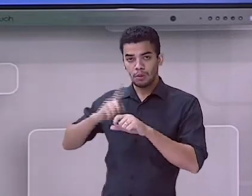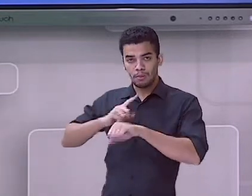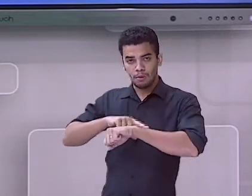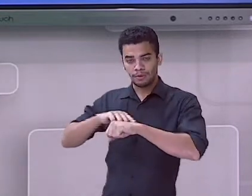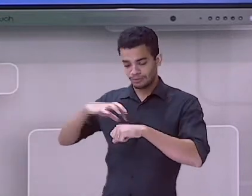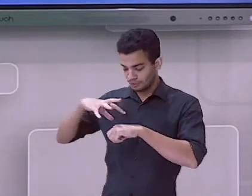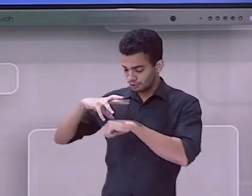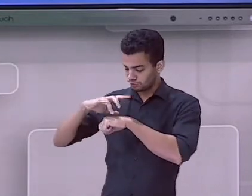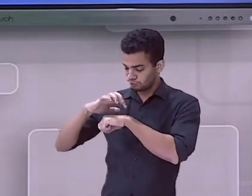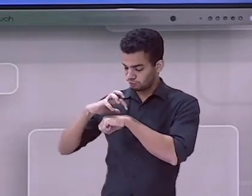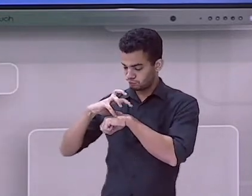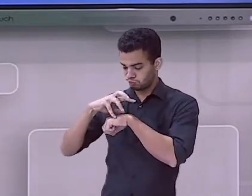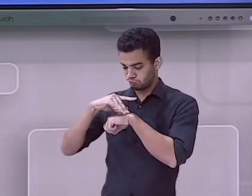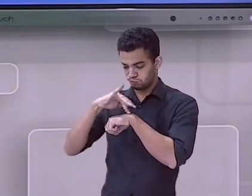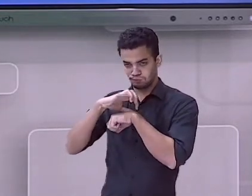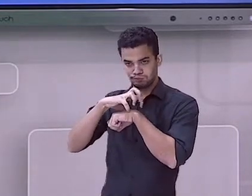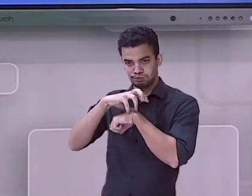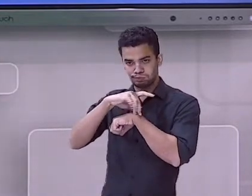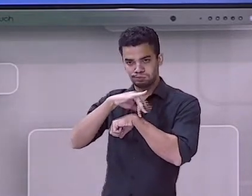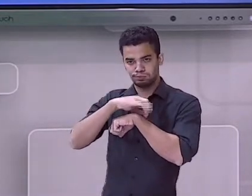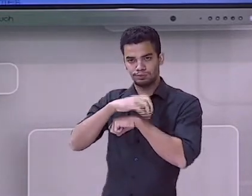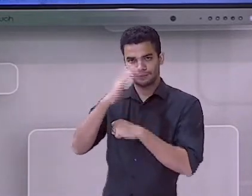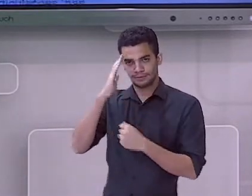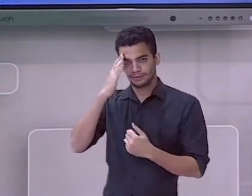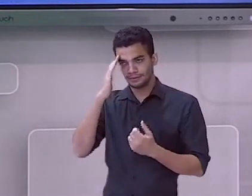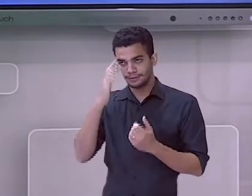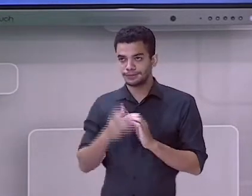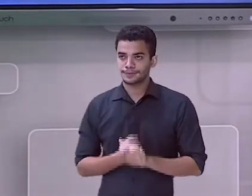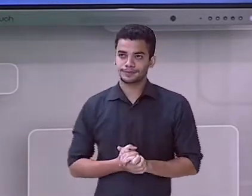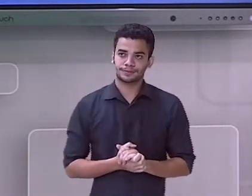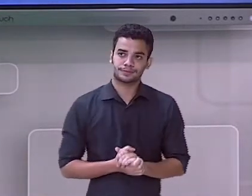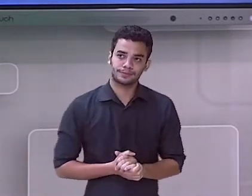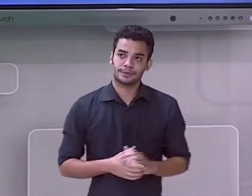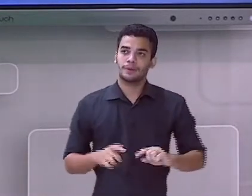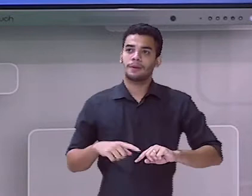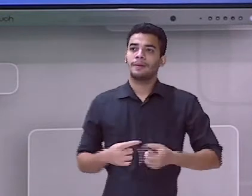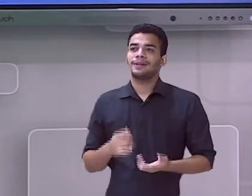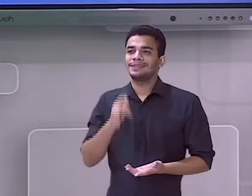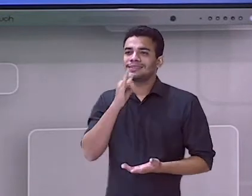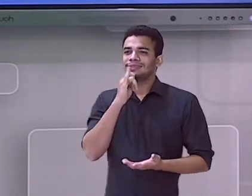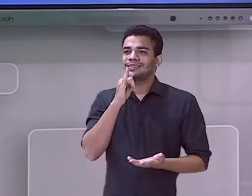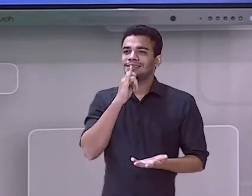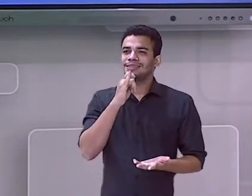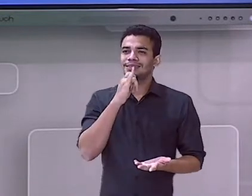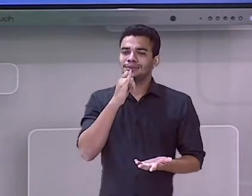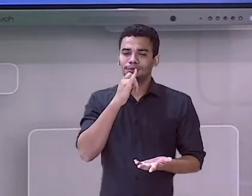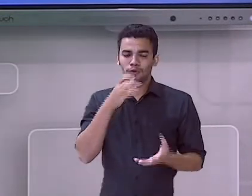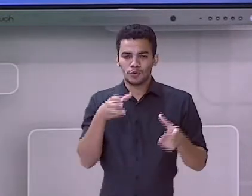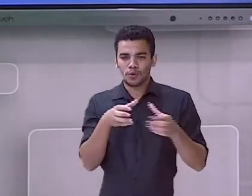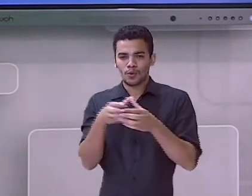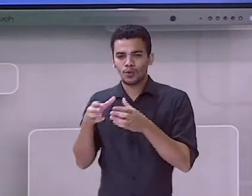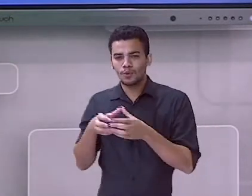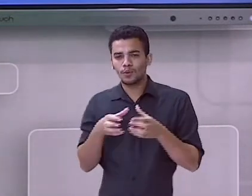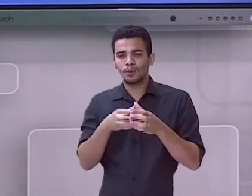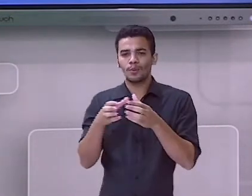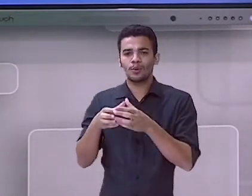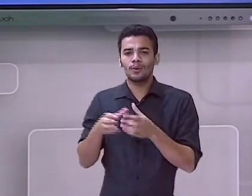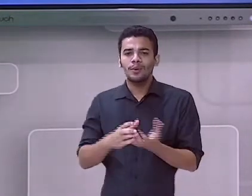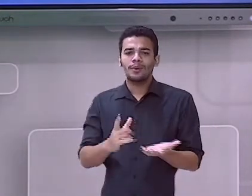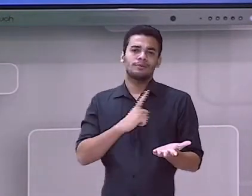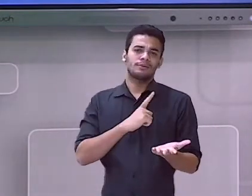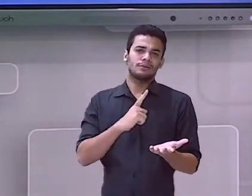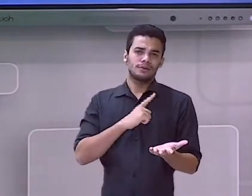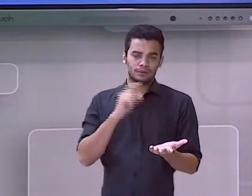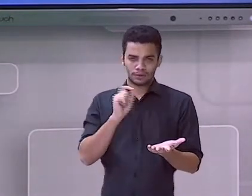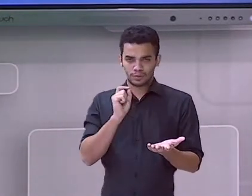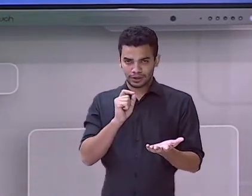né? Bom, o que mais tem destes grupos que a gente precisa saber? É o maior filo